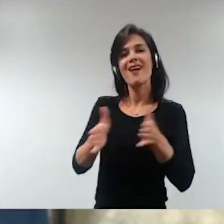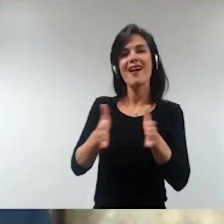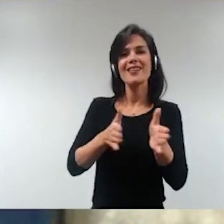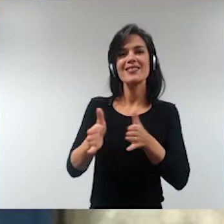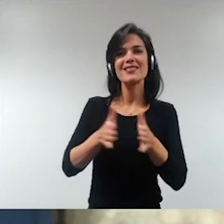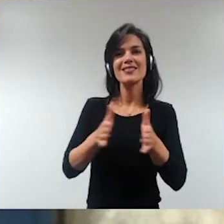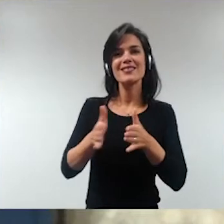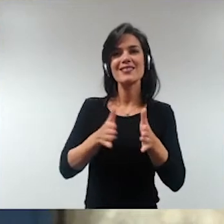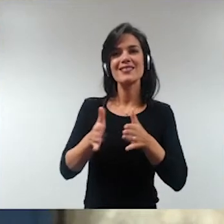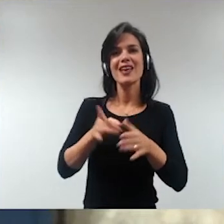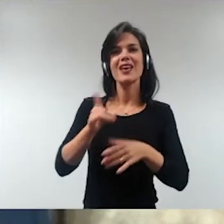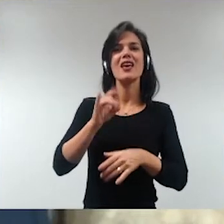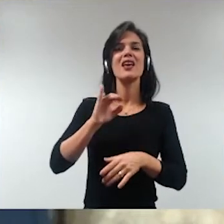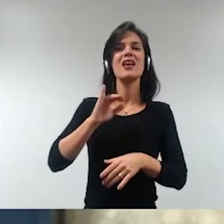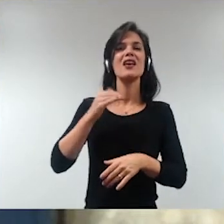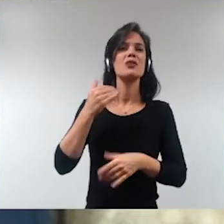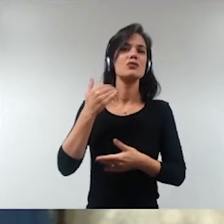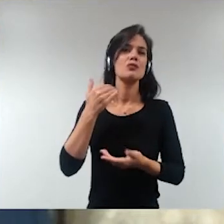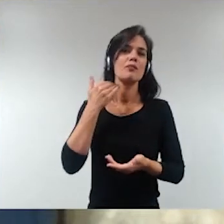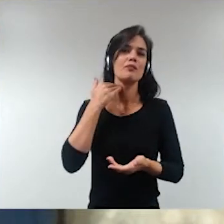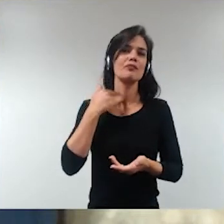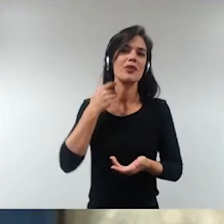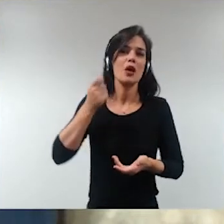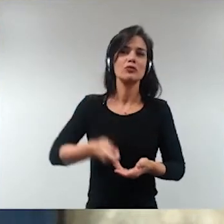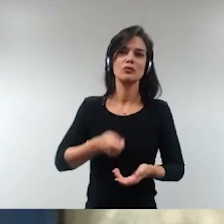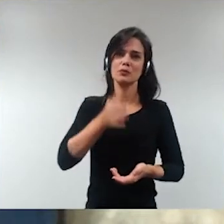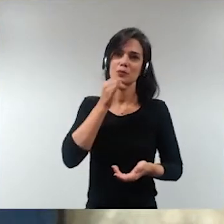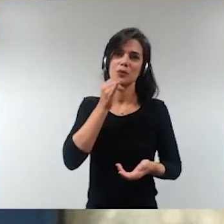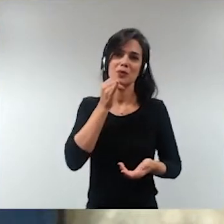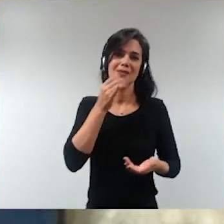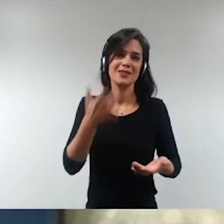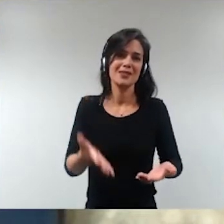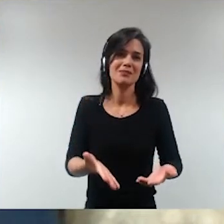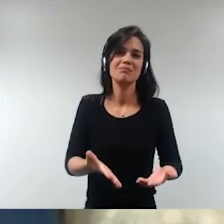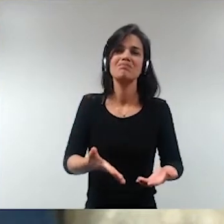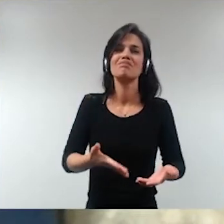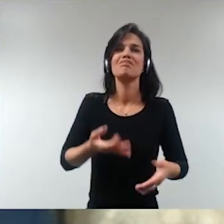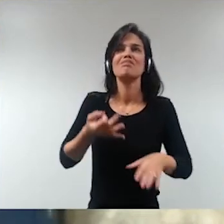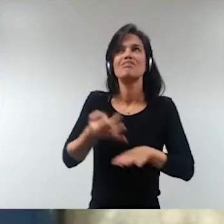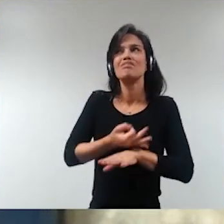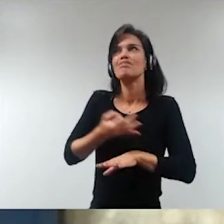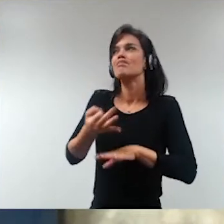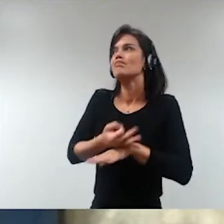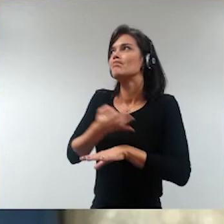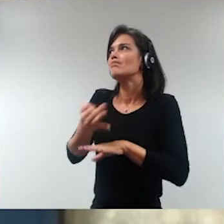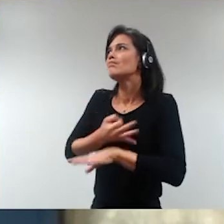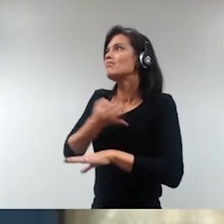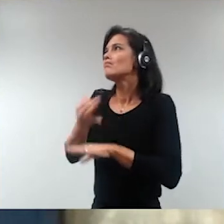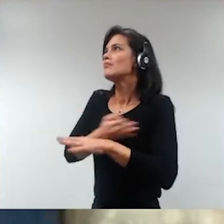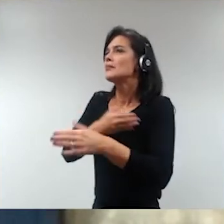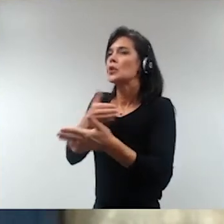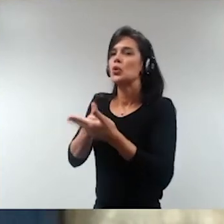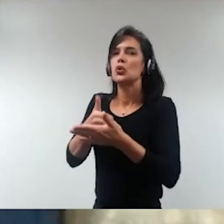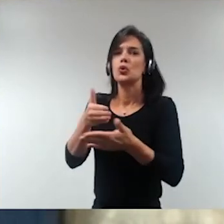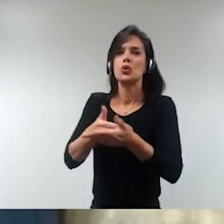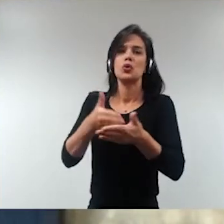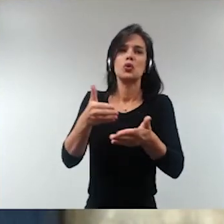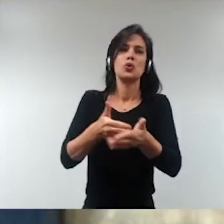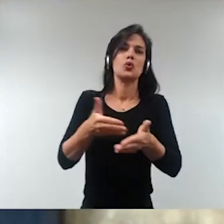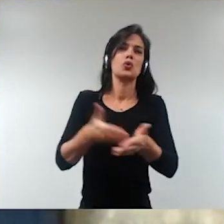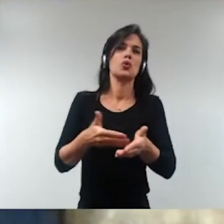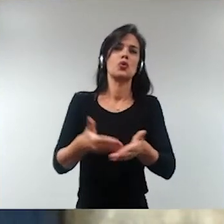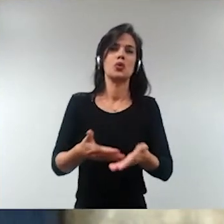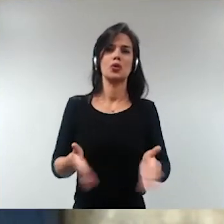a um magistrado para despachar um processo, tem sido uma grande dificuldade, salvo, obviamente, aquelas